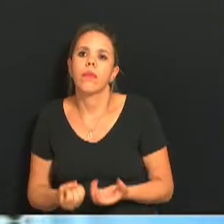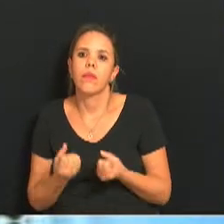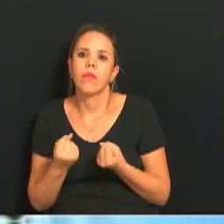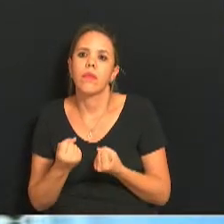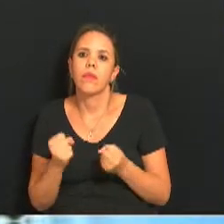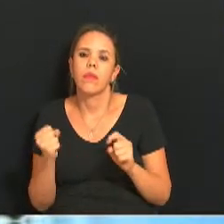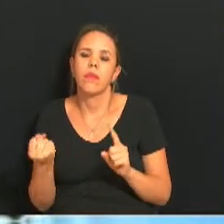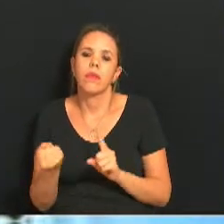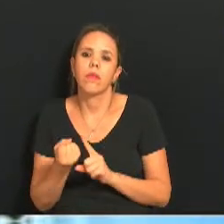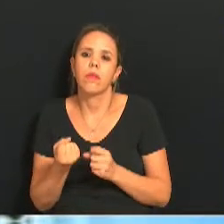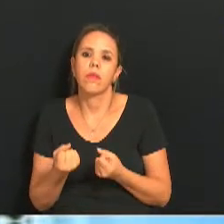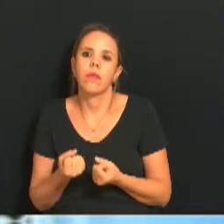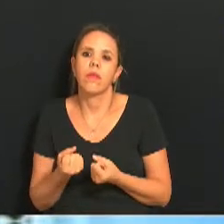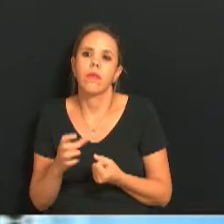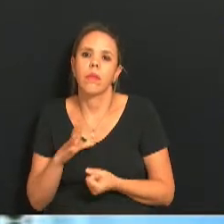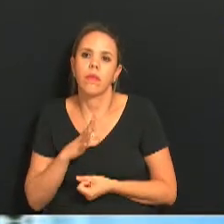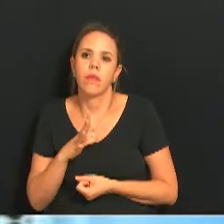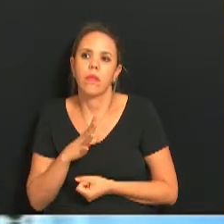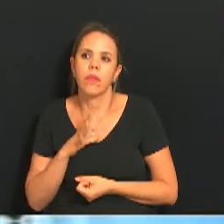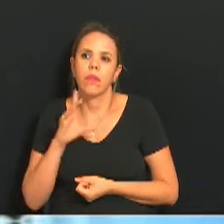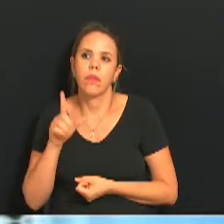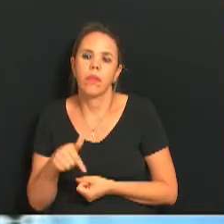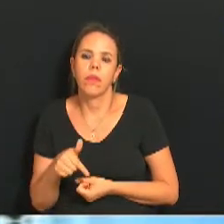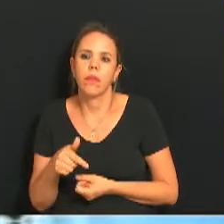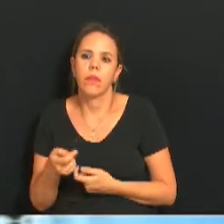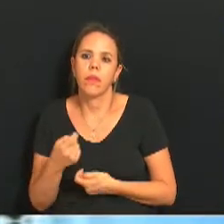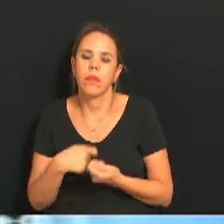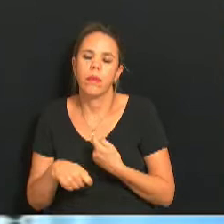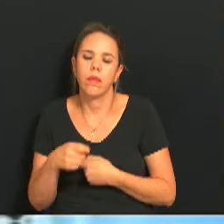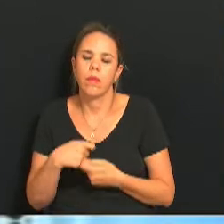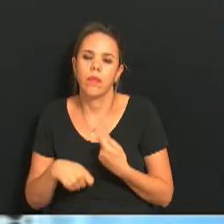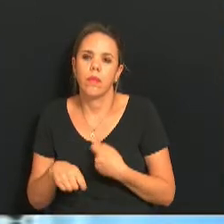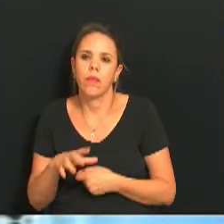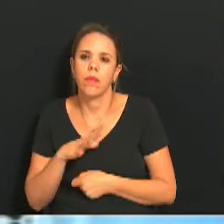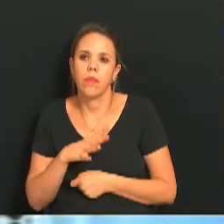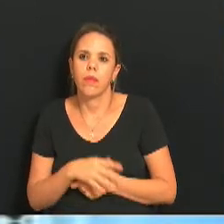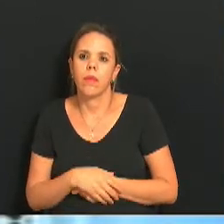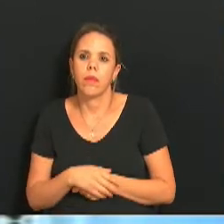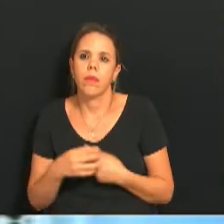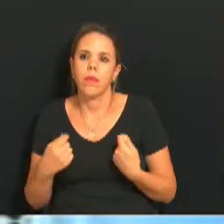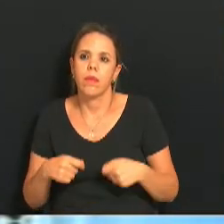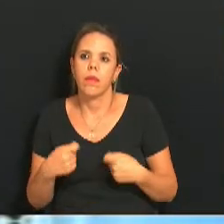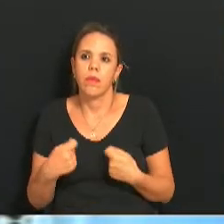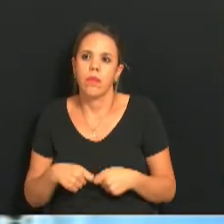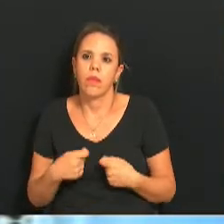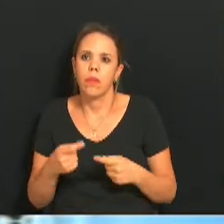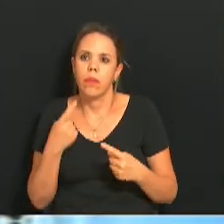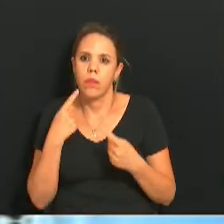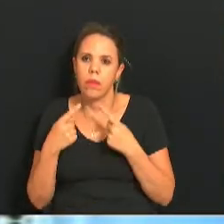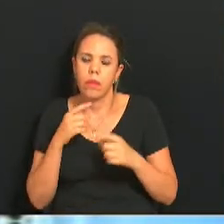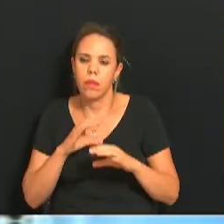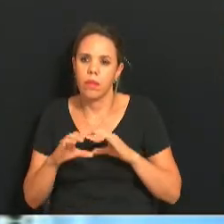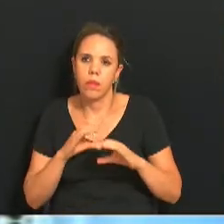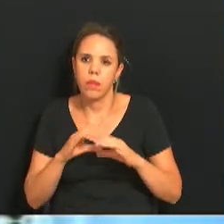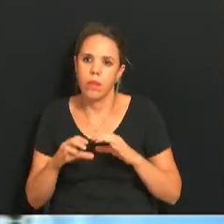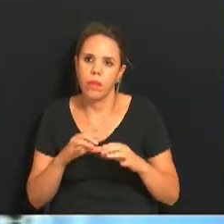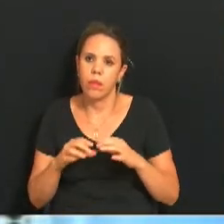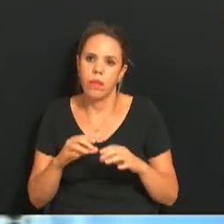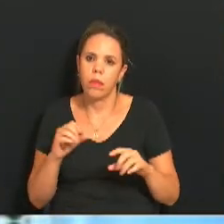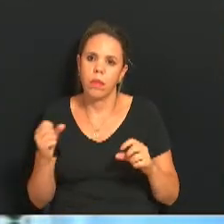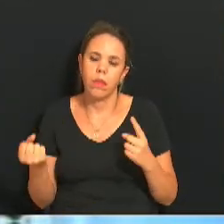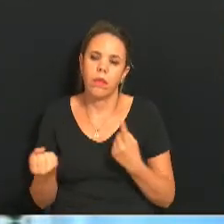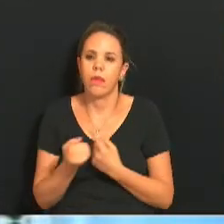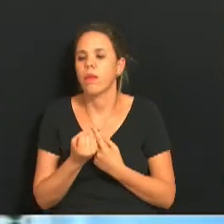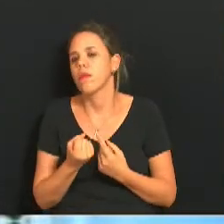da propriedade e da cidade e essa função social da propriedade da cidade com a Priscila dialogar com a função